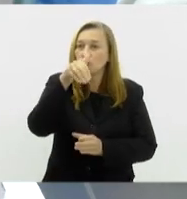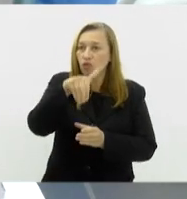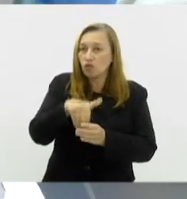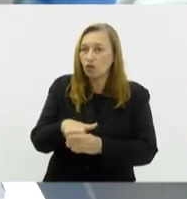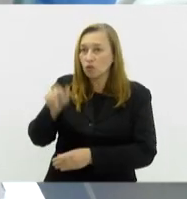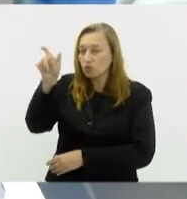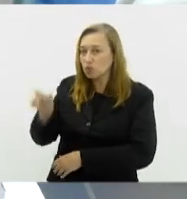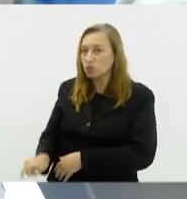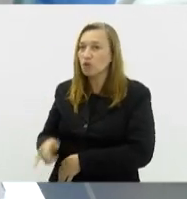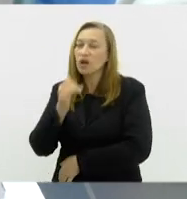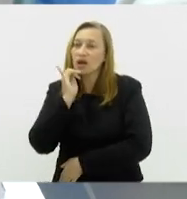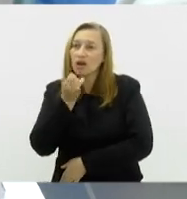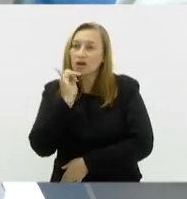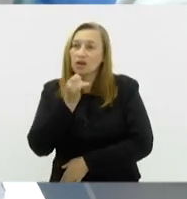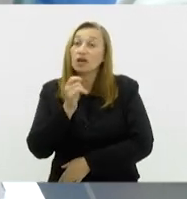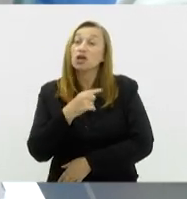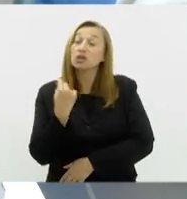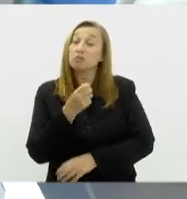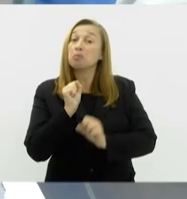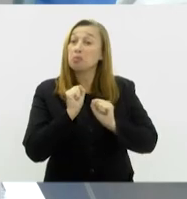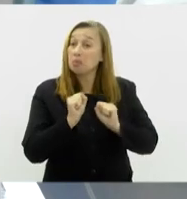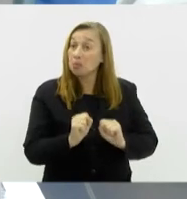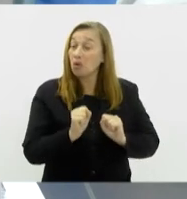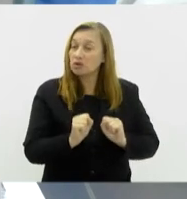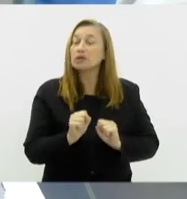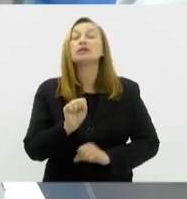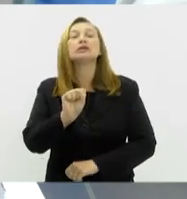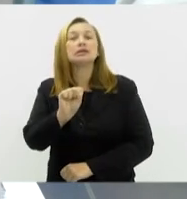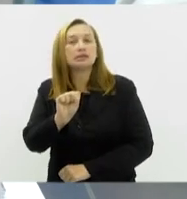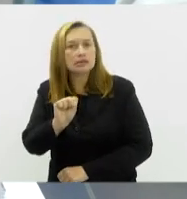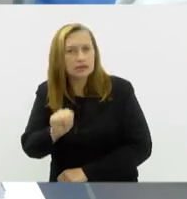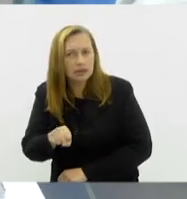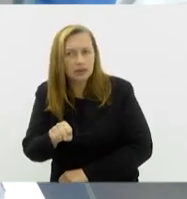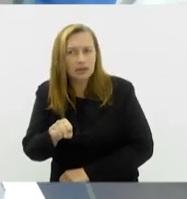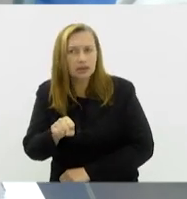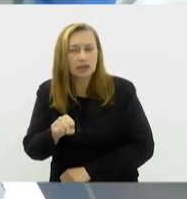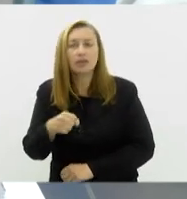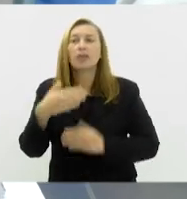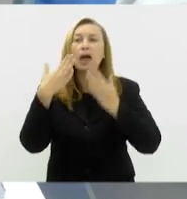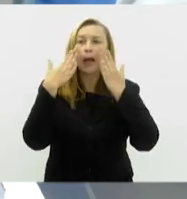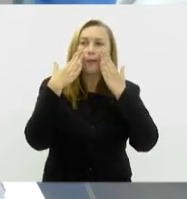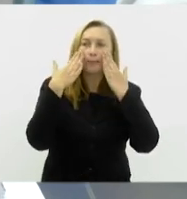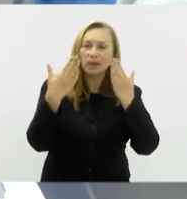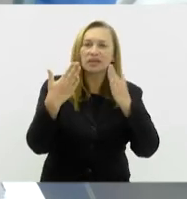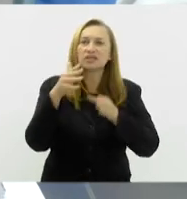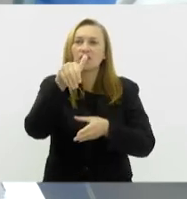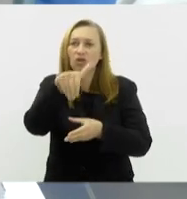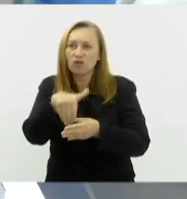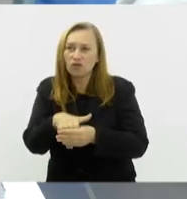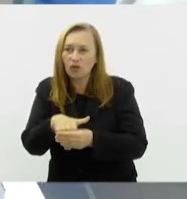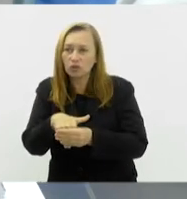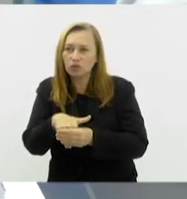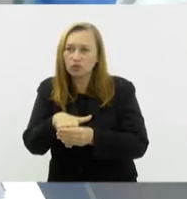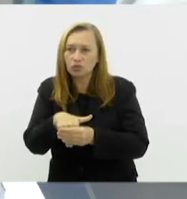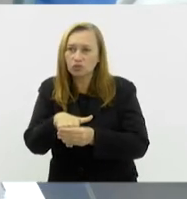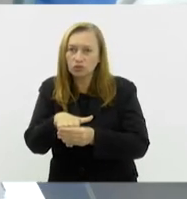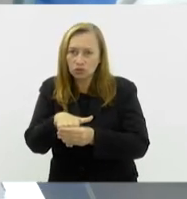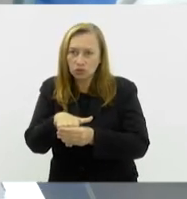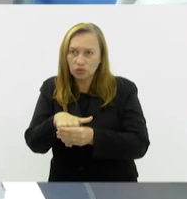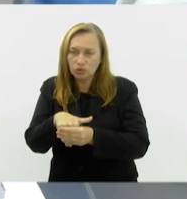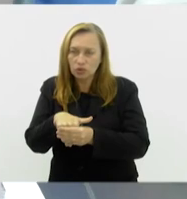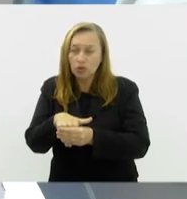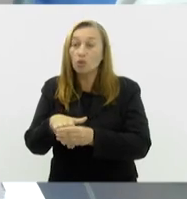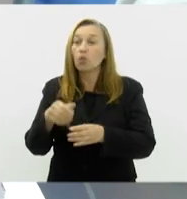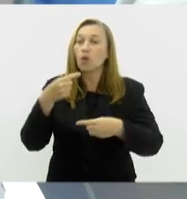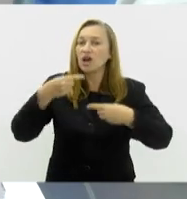relator para que a gente possa Aí sim apresentar um voto divergente com a